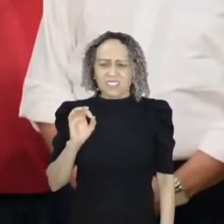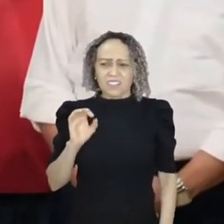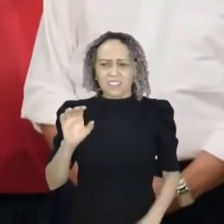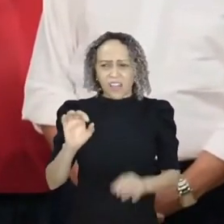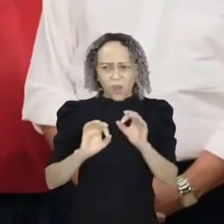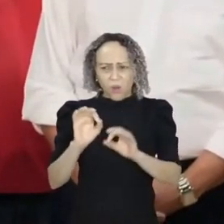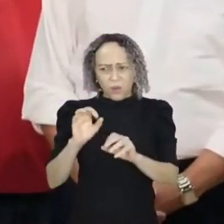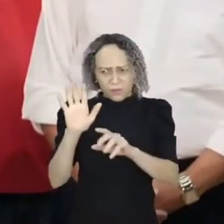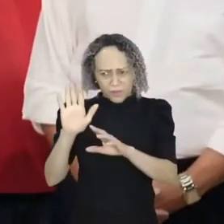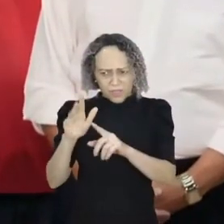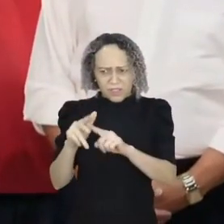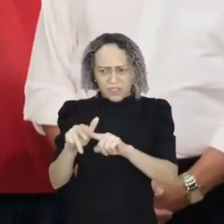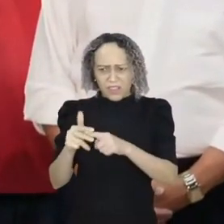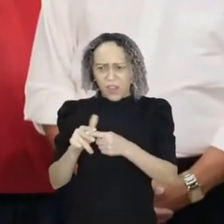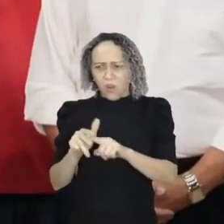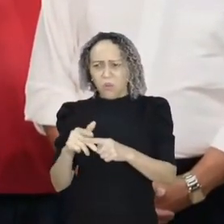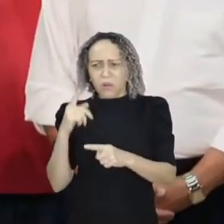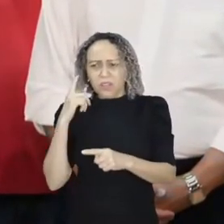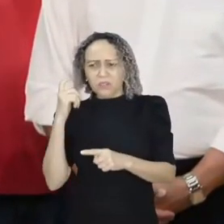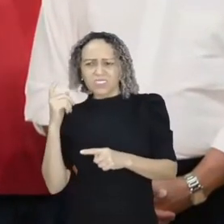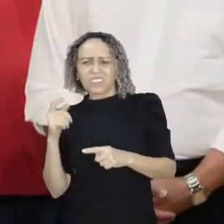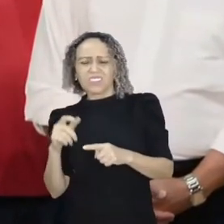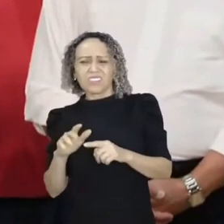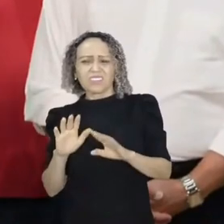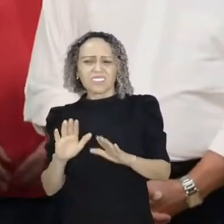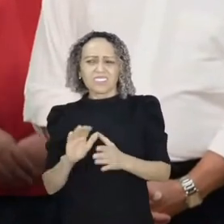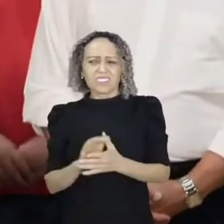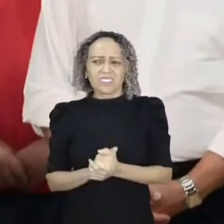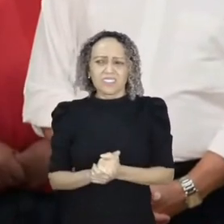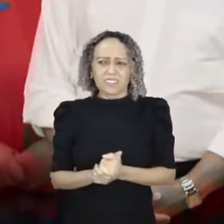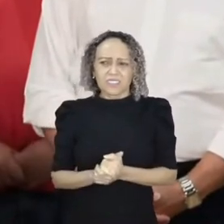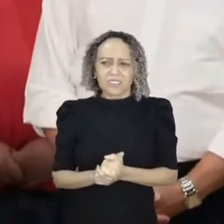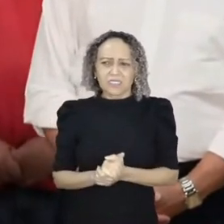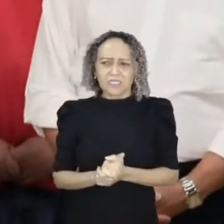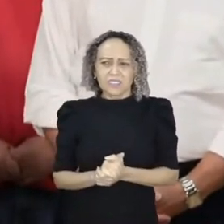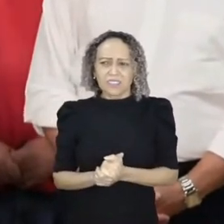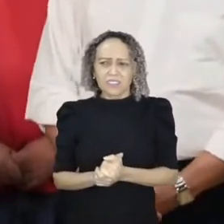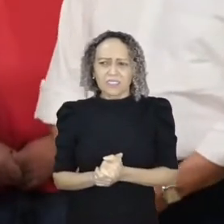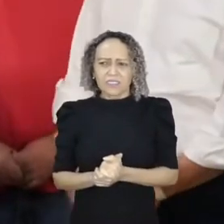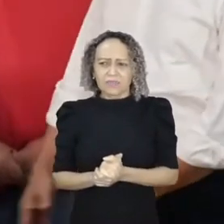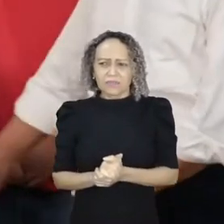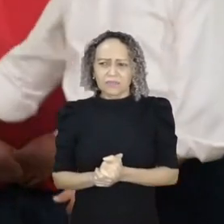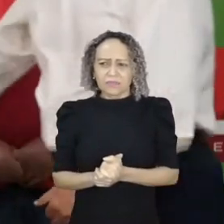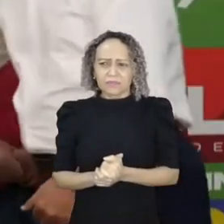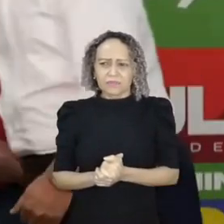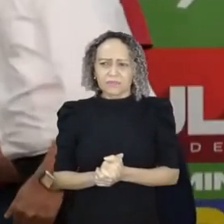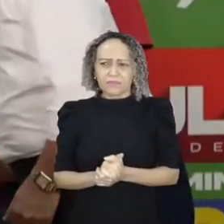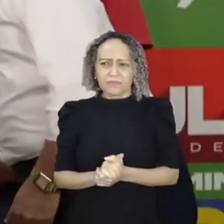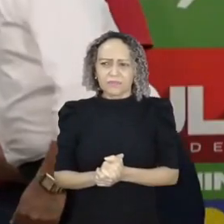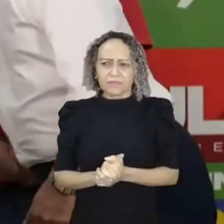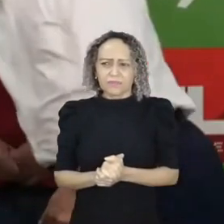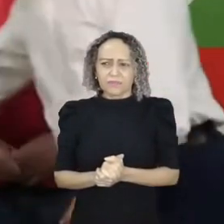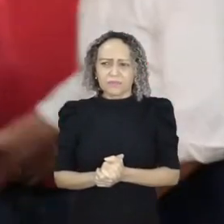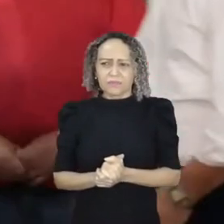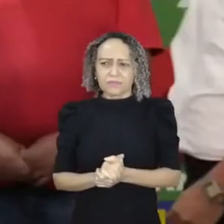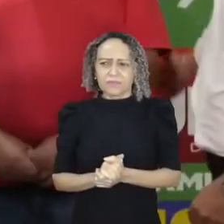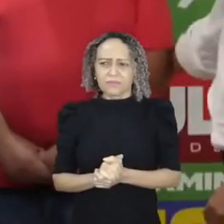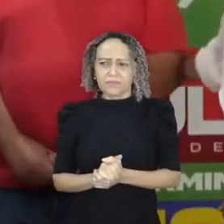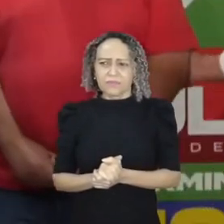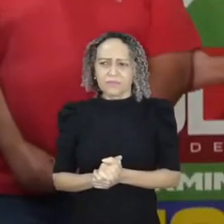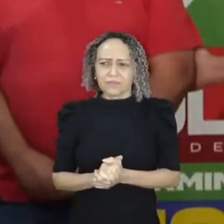Jacobitário, que foi uma das vitórias mais extraordinárias, porque a gente não tinha dinheiro, não ganhamos tantas eleições